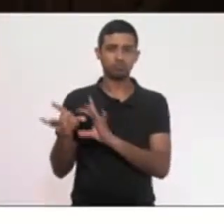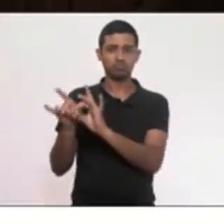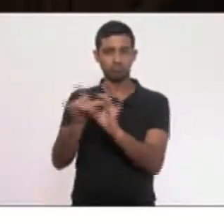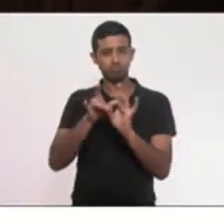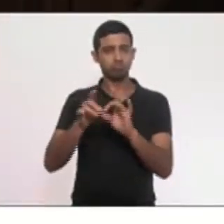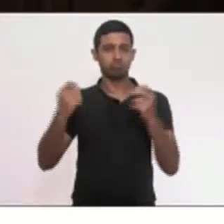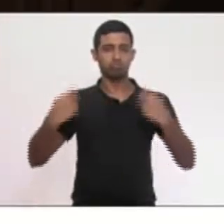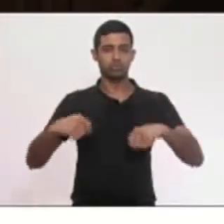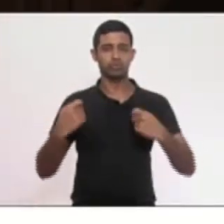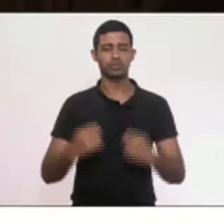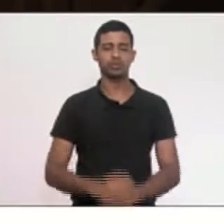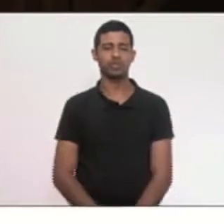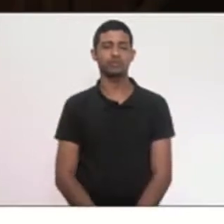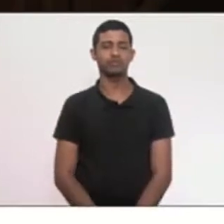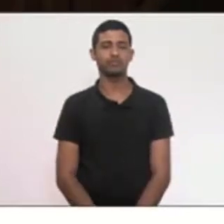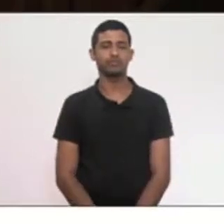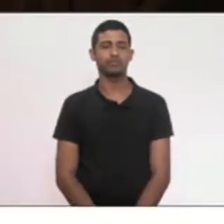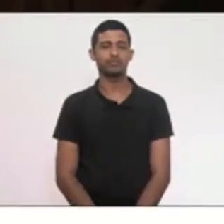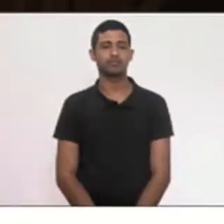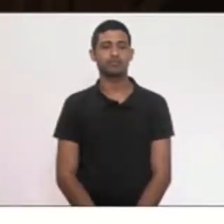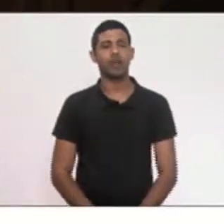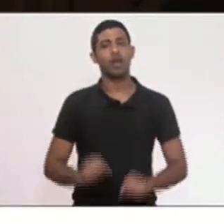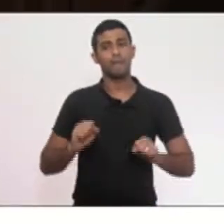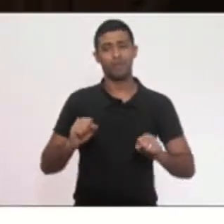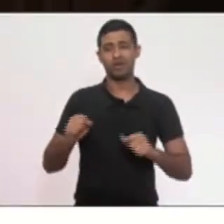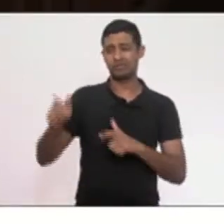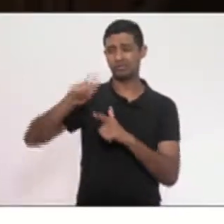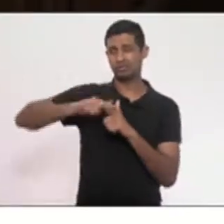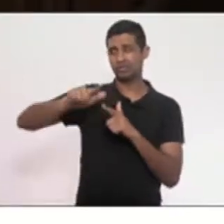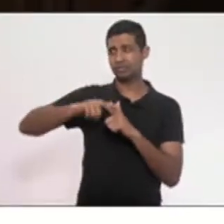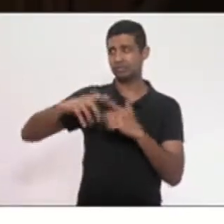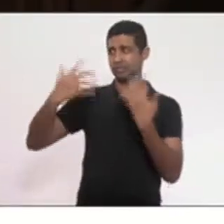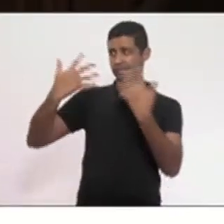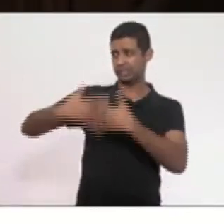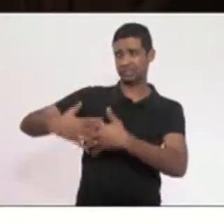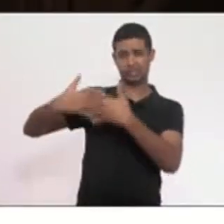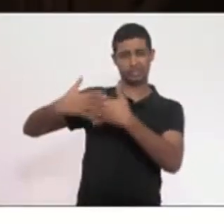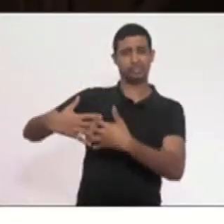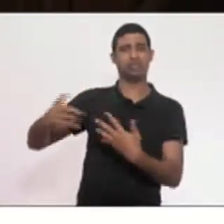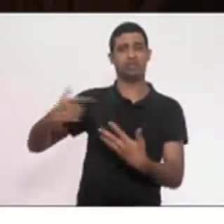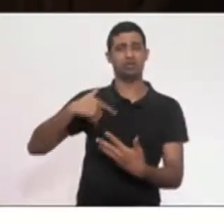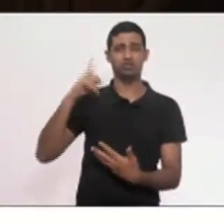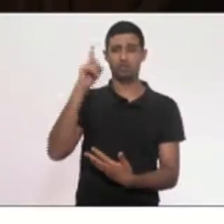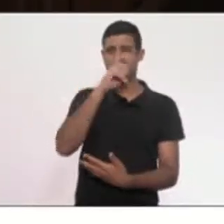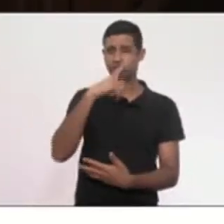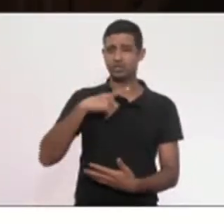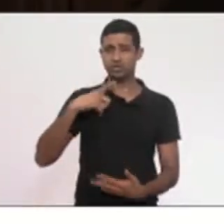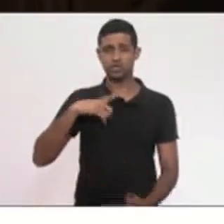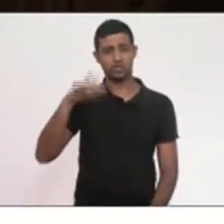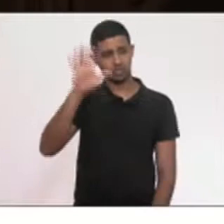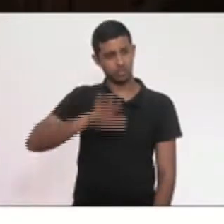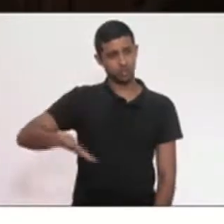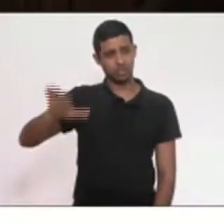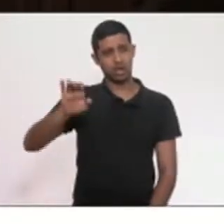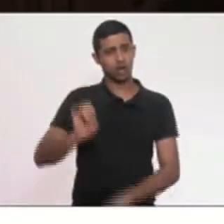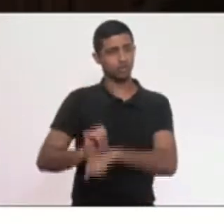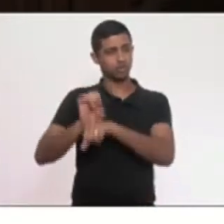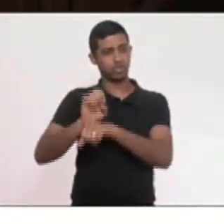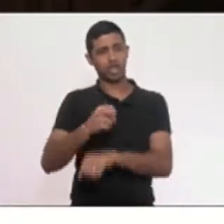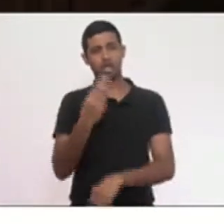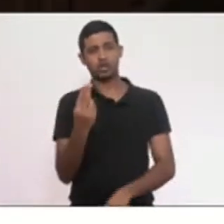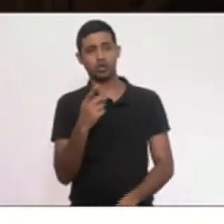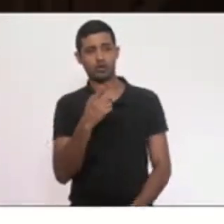ente federado, seja pela complexidade da conurbanização, seja pela complexidade da governança interfederativa.